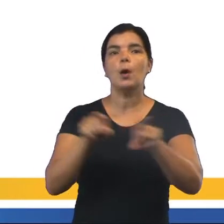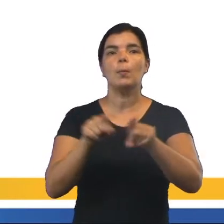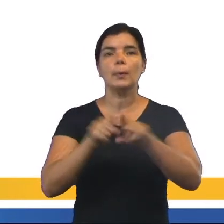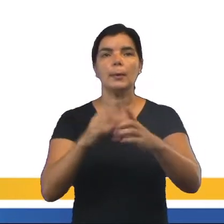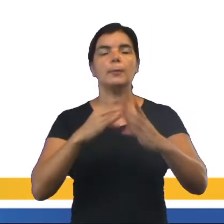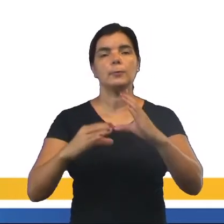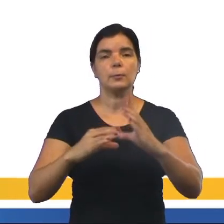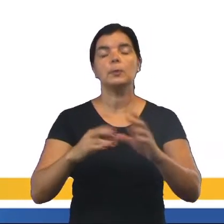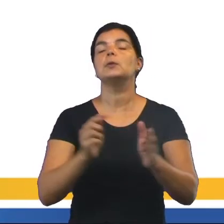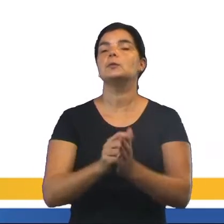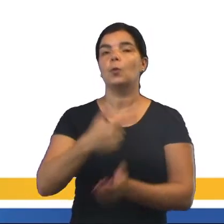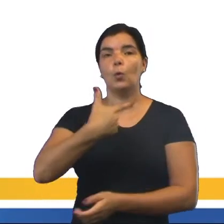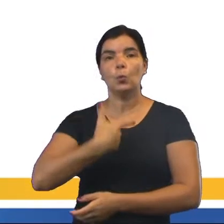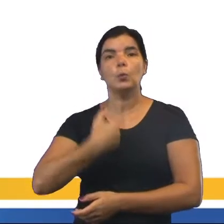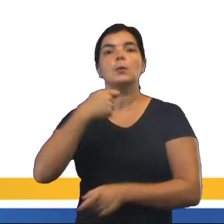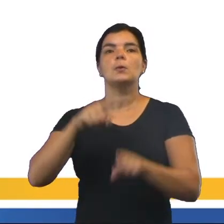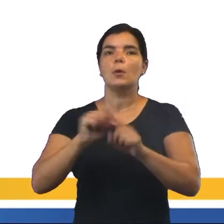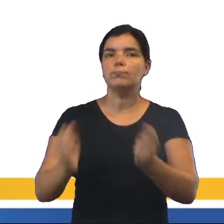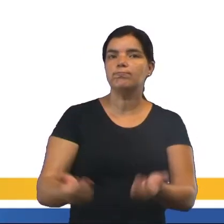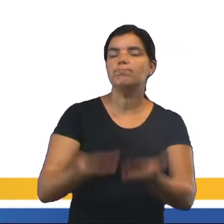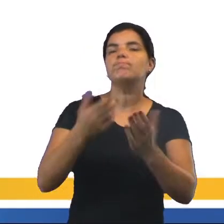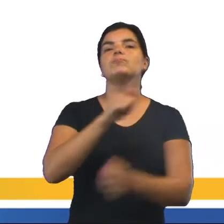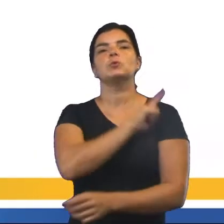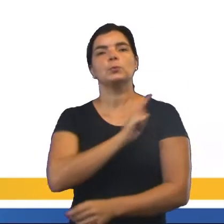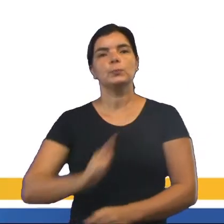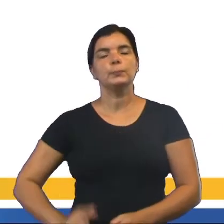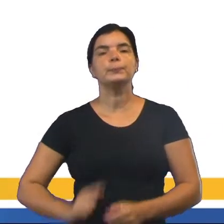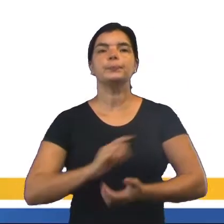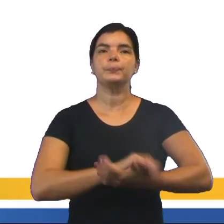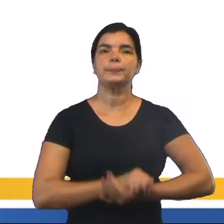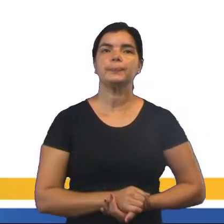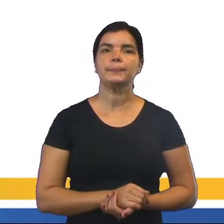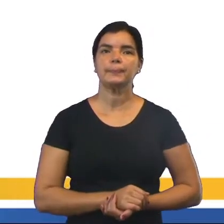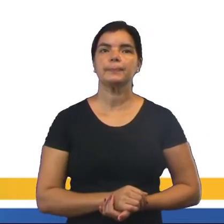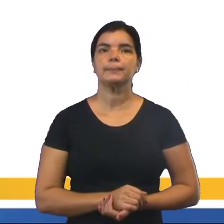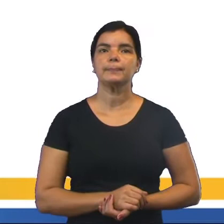à personalidade de Getúlio Vargas e a exaltação de seu governo.